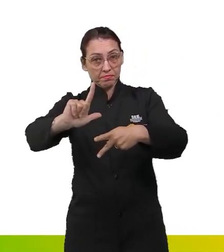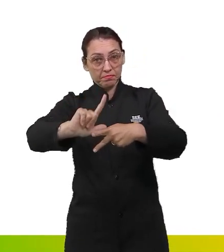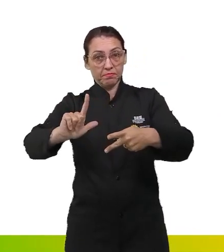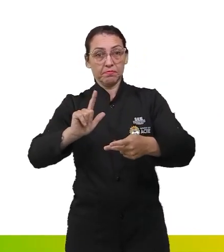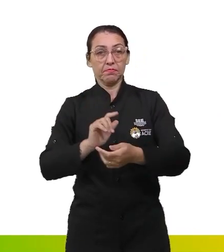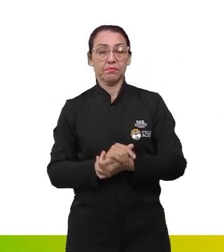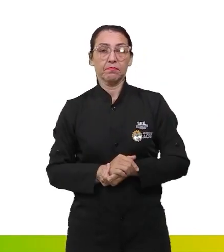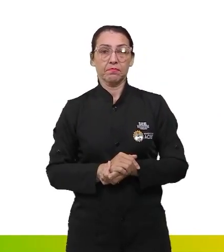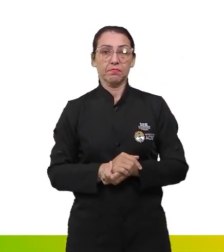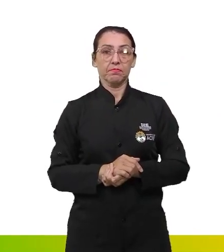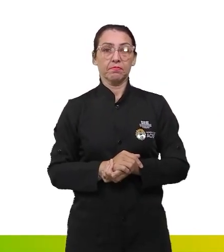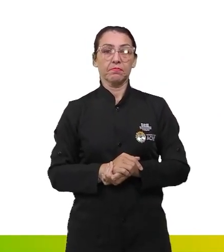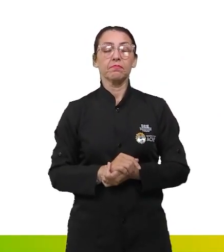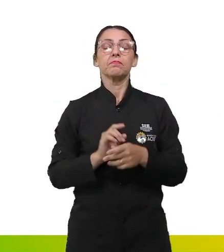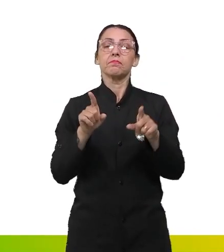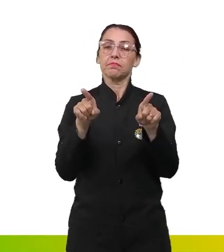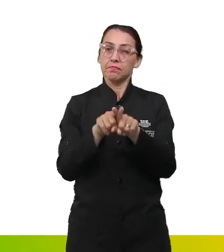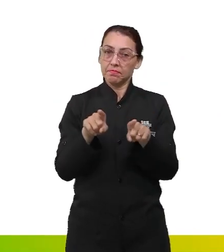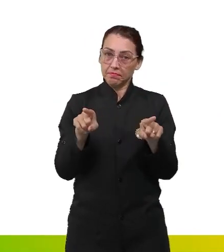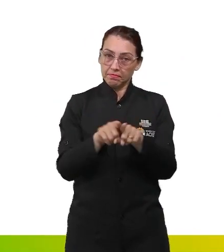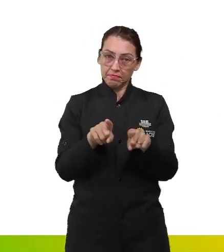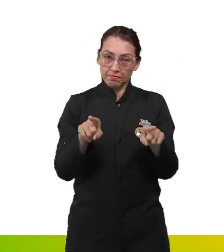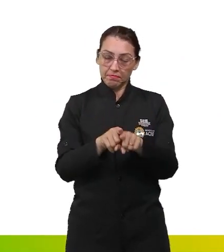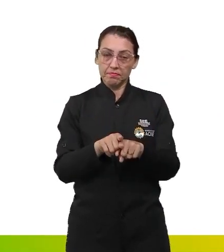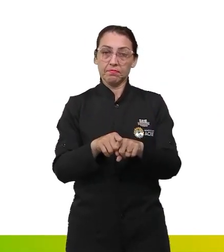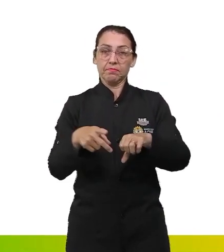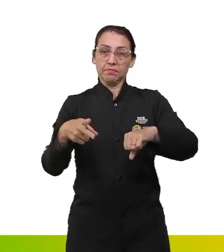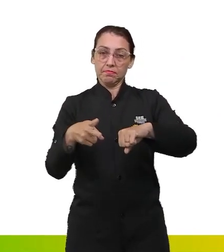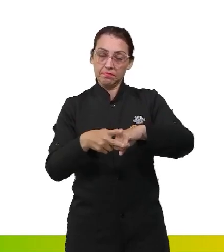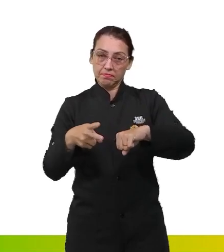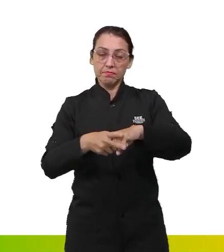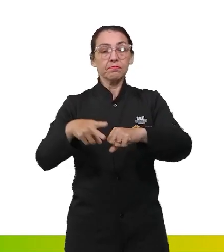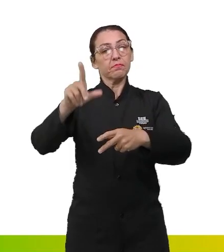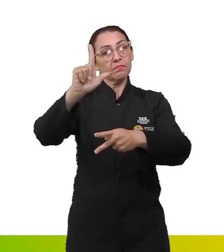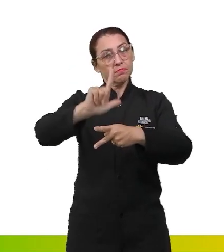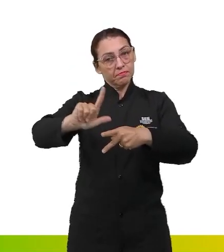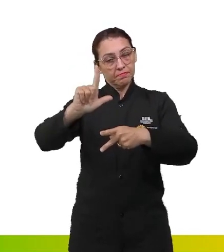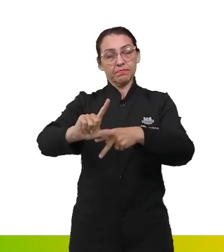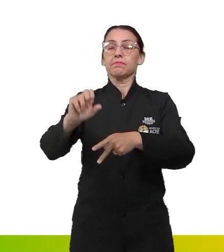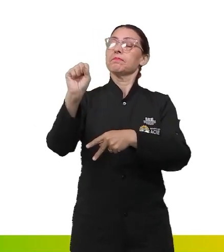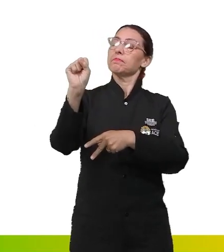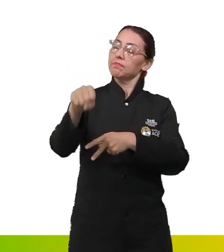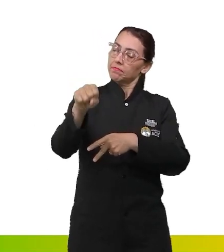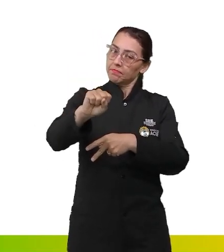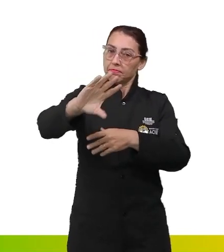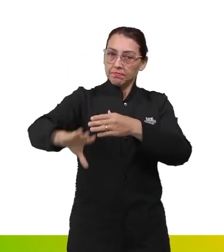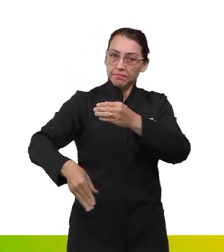isso, aí eu também vou ter que colocar o verbo gustar no plural? Com certeza.